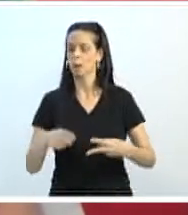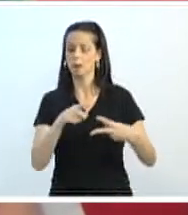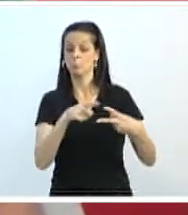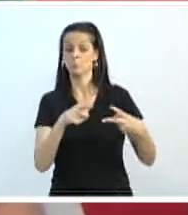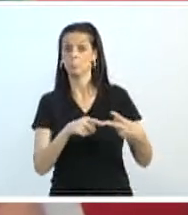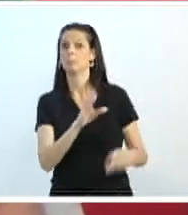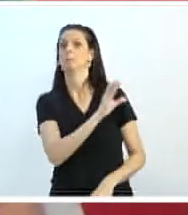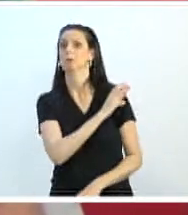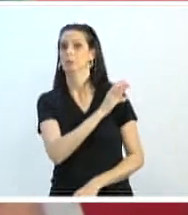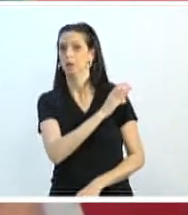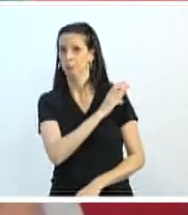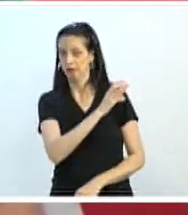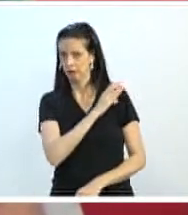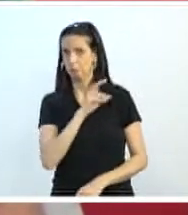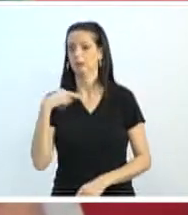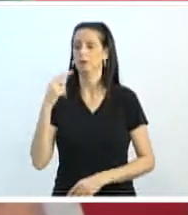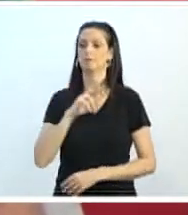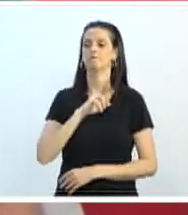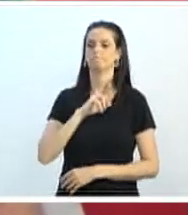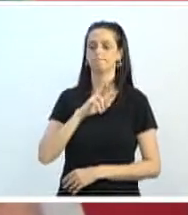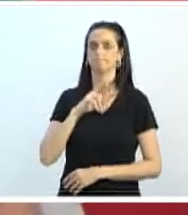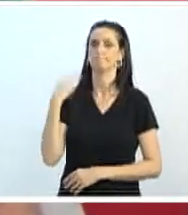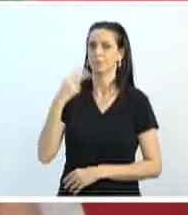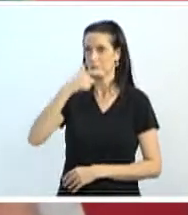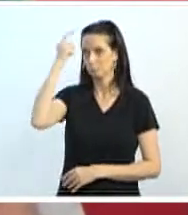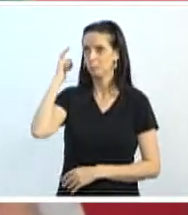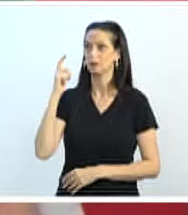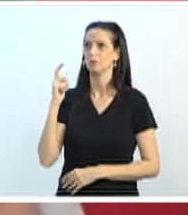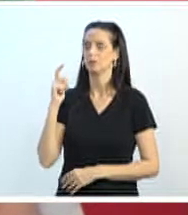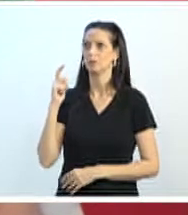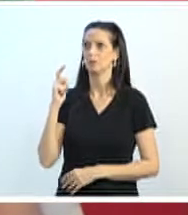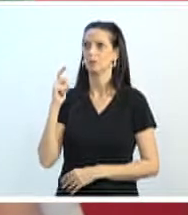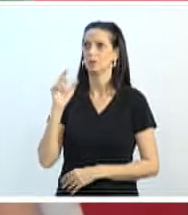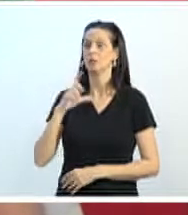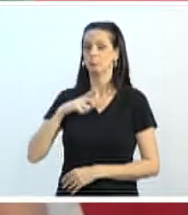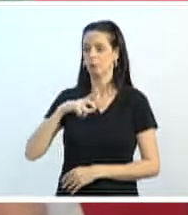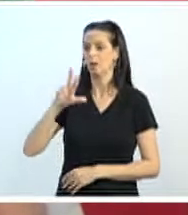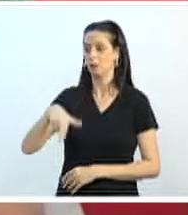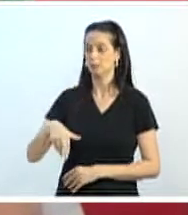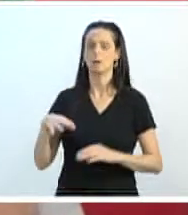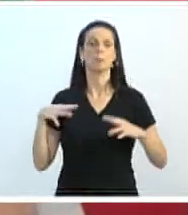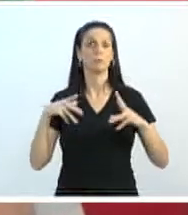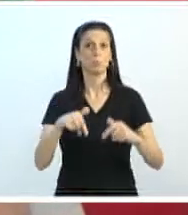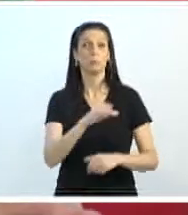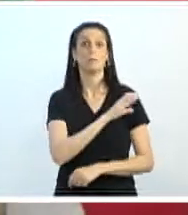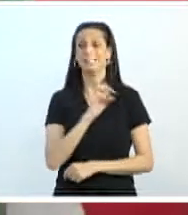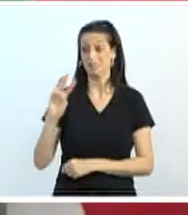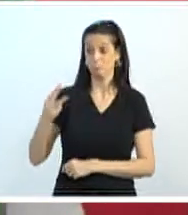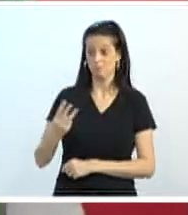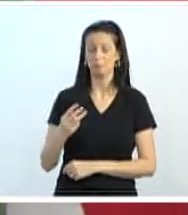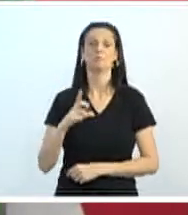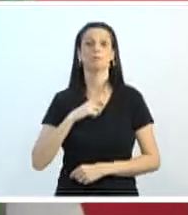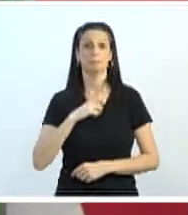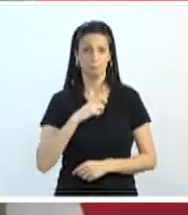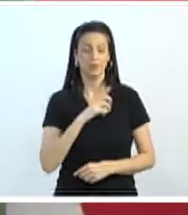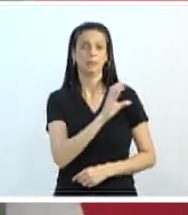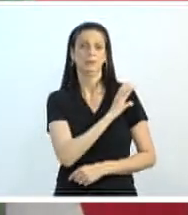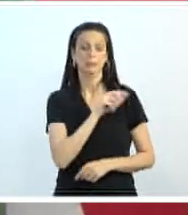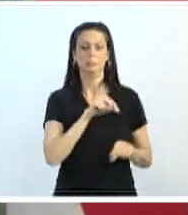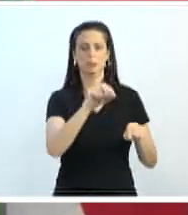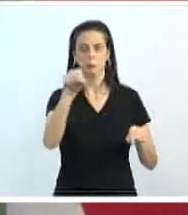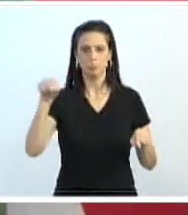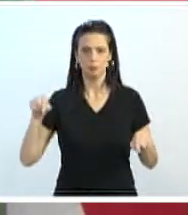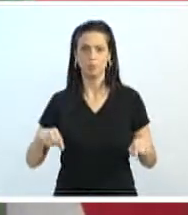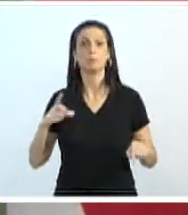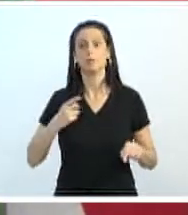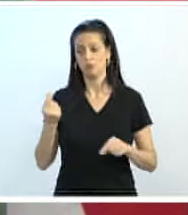CIs, vereador Adriano. Exato, desculpa. Todos eles, na realidade, com recursos, com dinheiro em